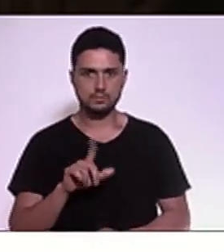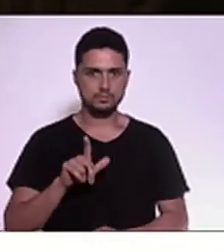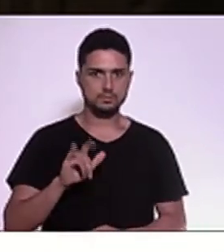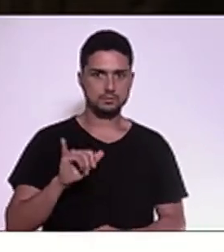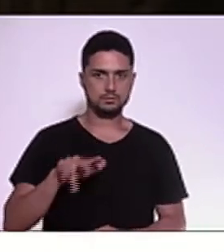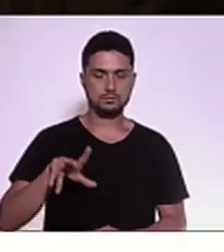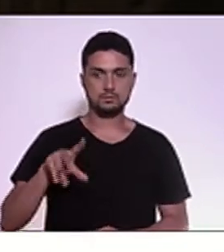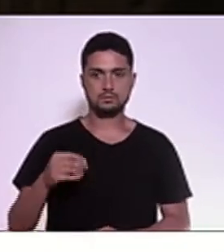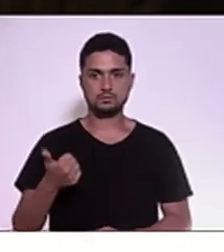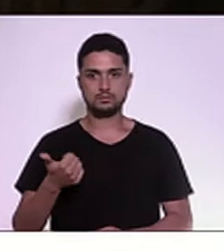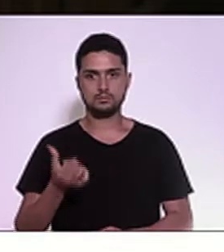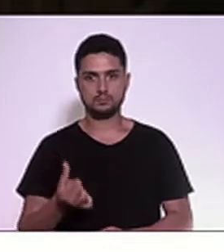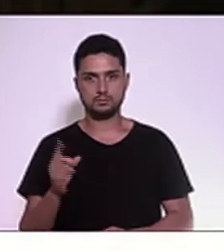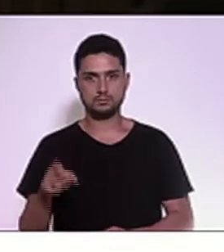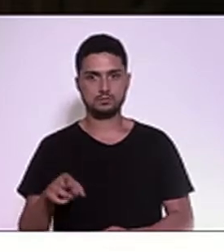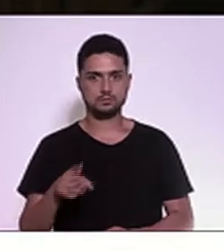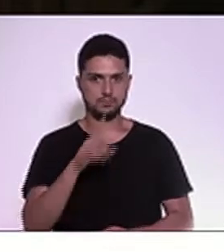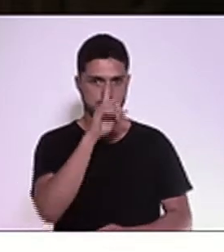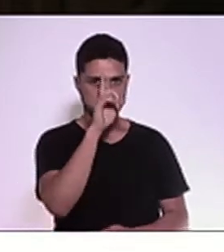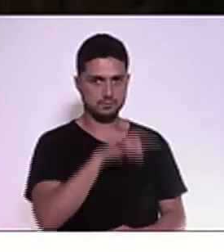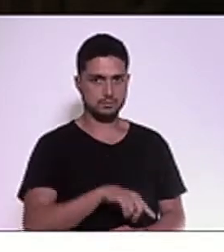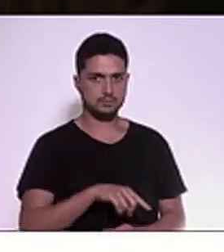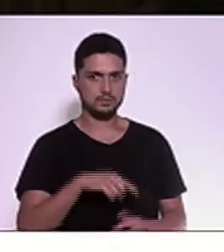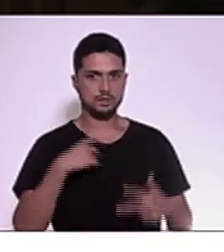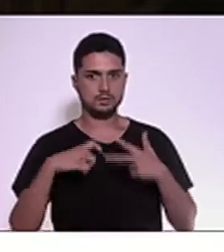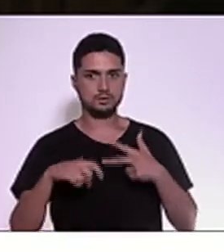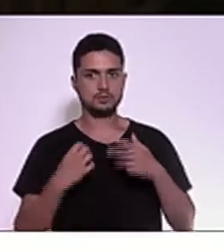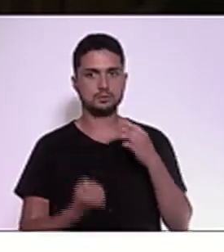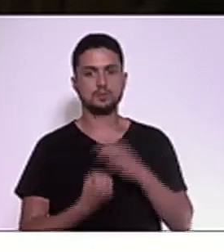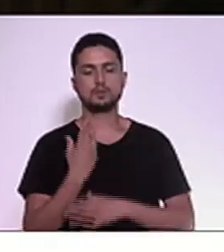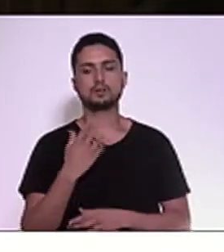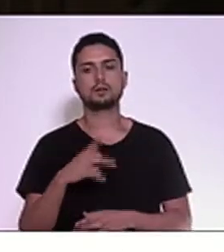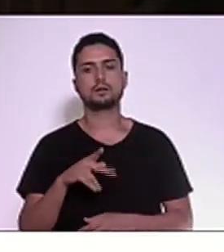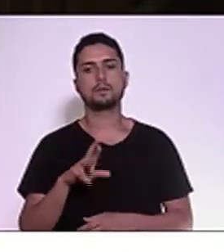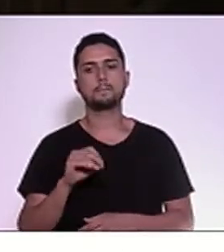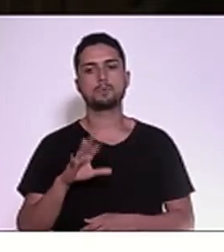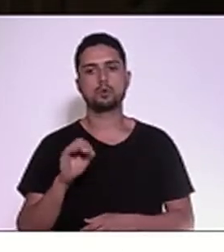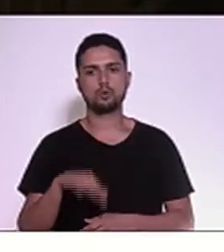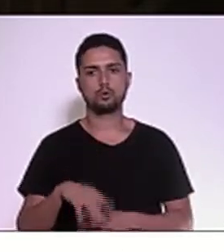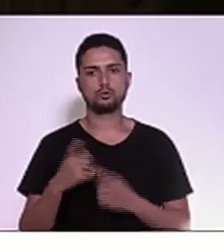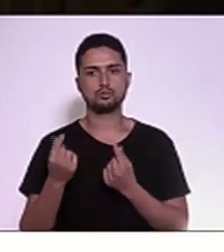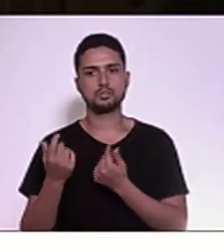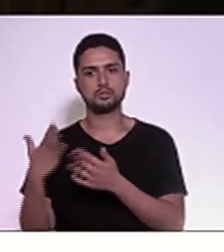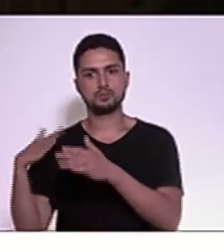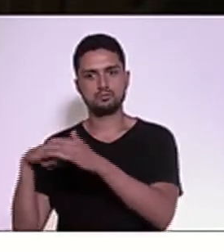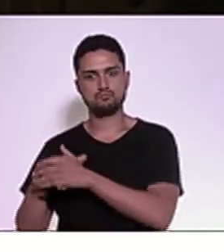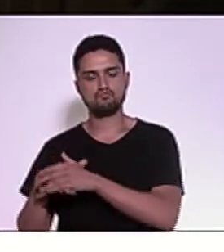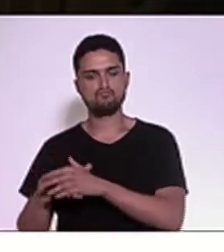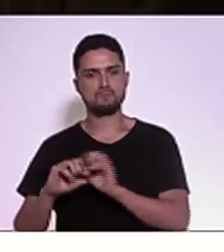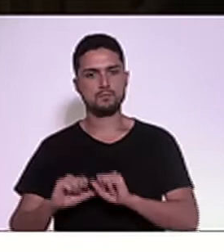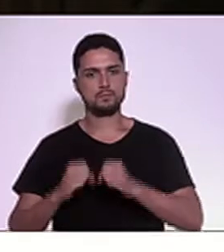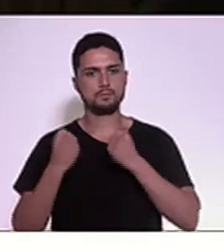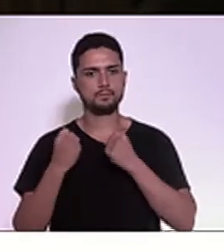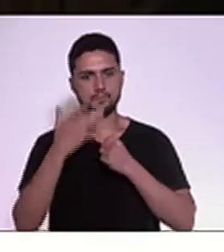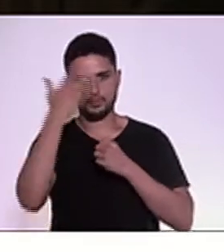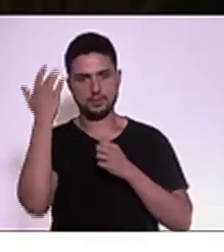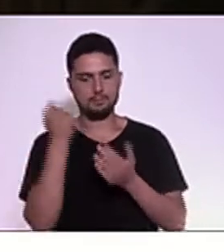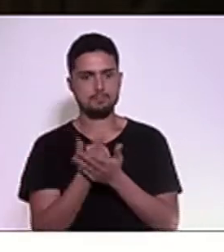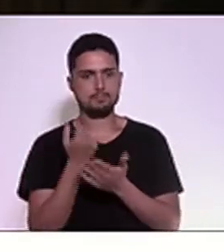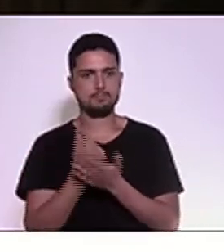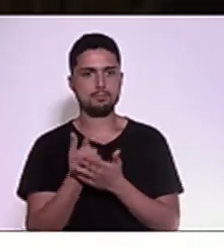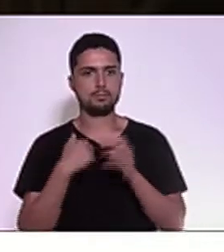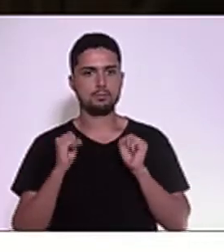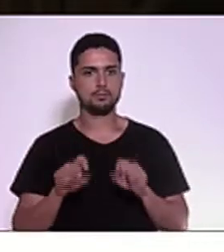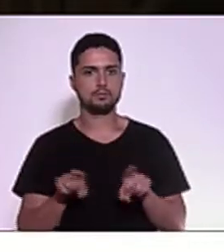Executivo a criar o FEPROCON, o Fundo Estadual de Apoio a Programa de Proteção e Defesa do Consumidor. Mas eu posso dizer